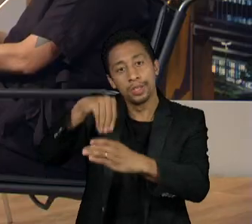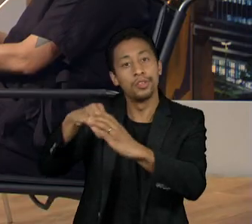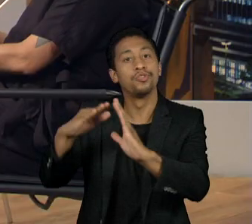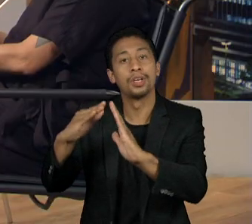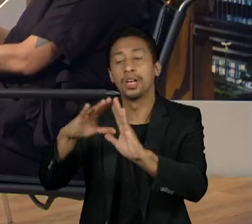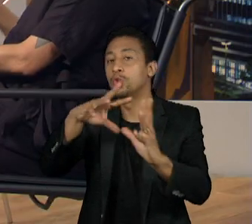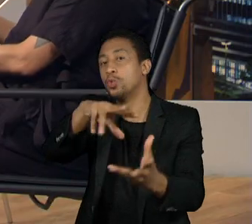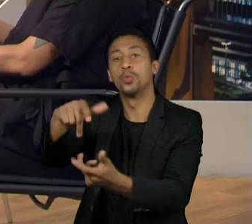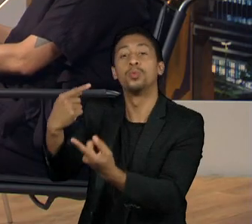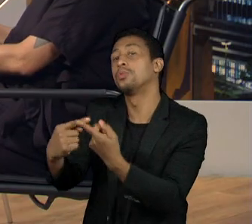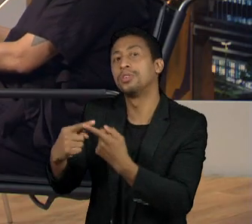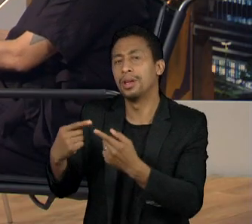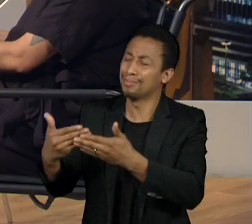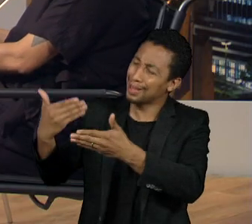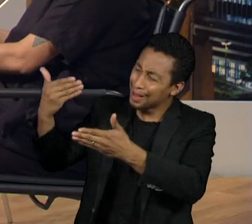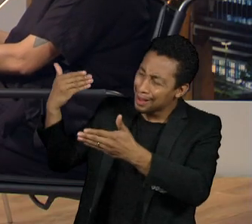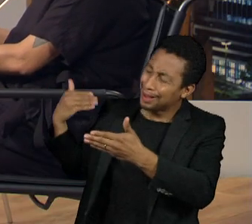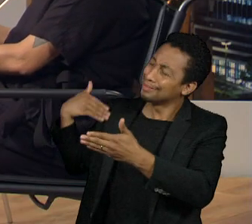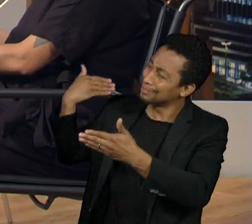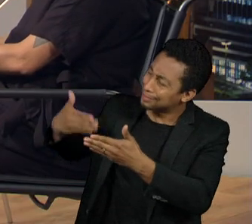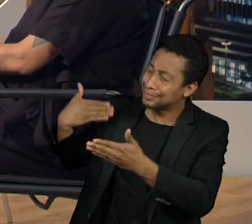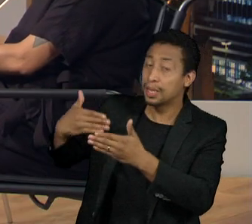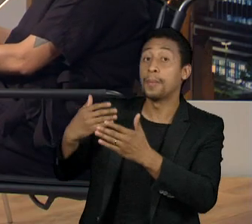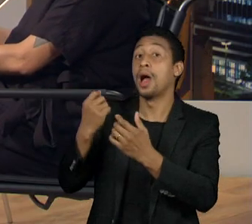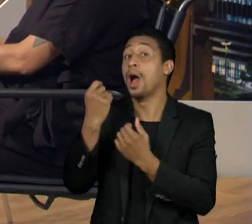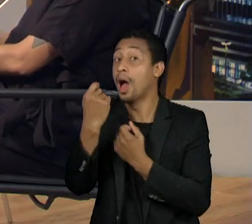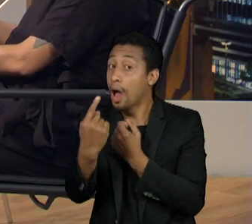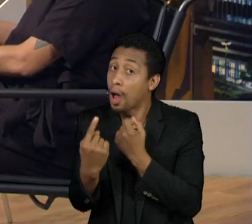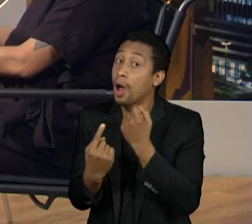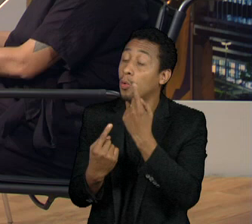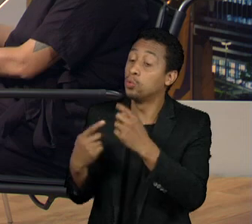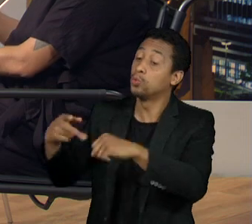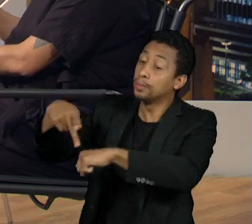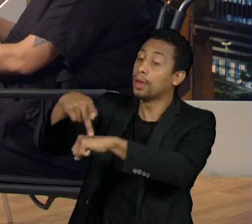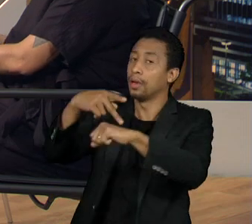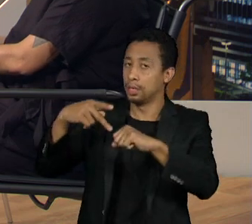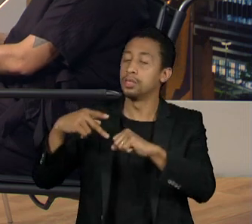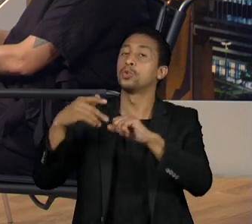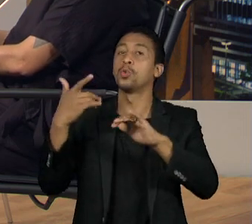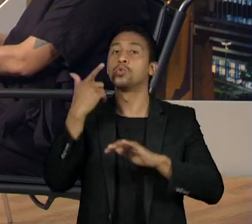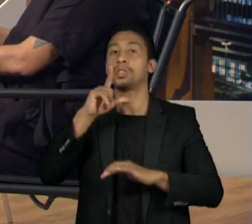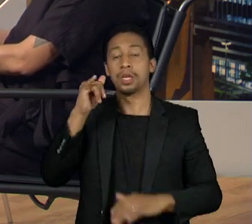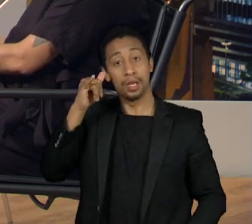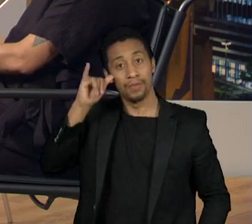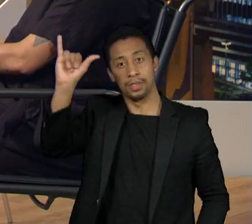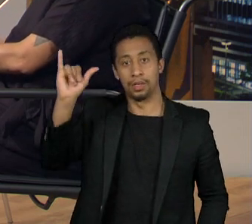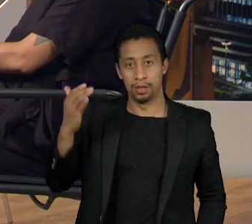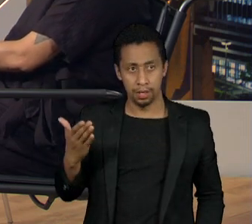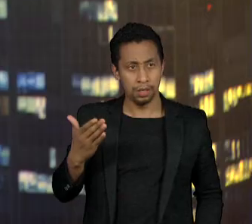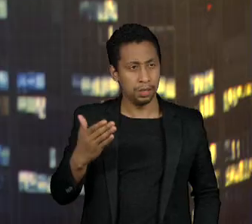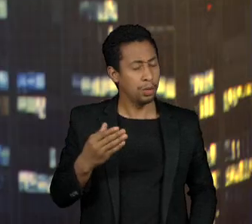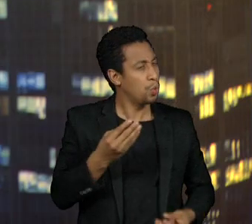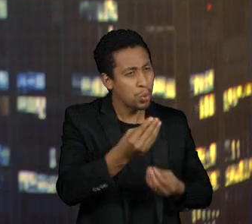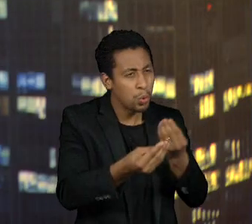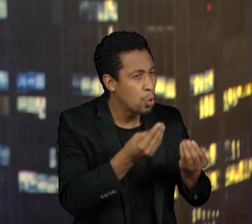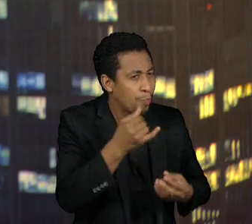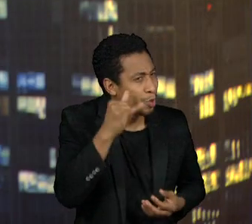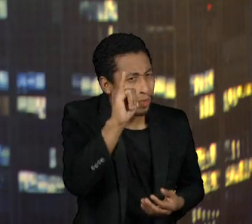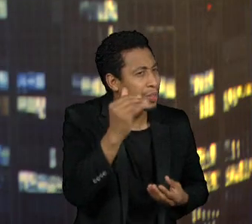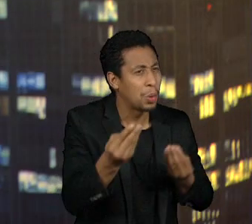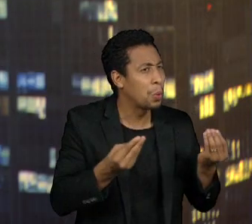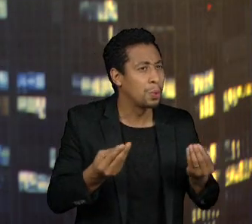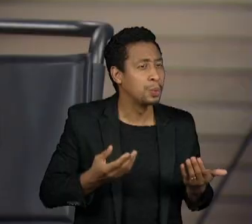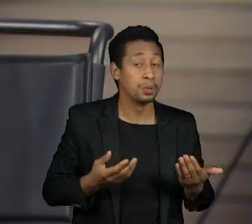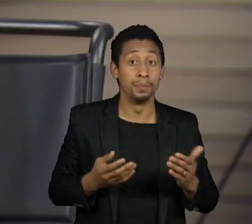Mas que alguns países são melhores do que outros na perspectiva da prevenção, na perspectiva da mitigação. Eu imagino,